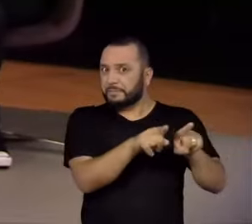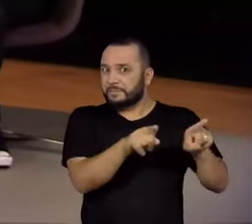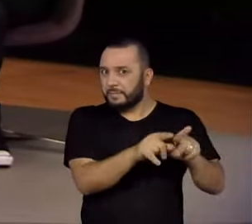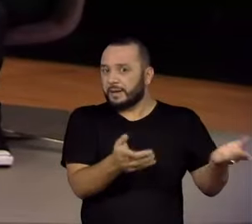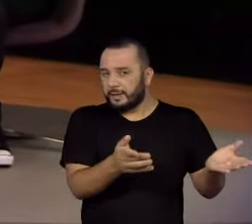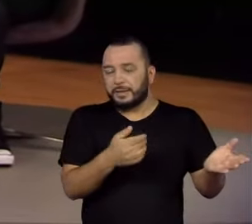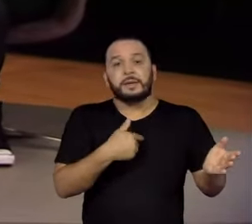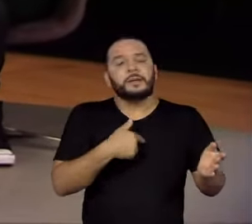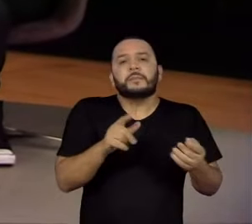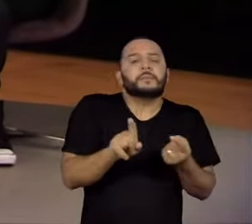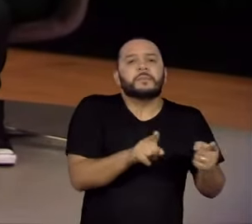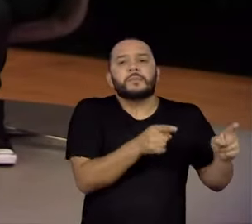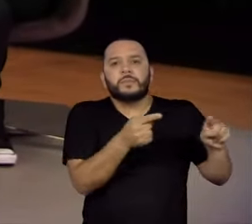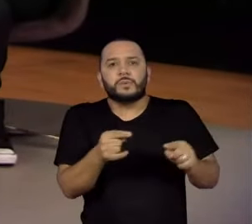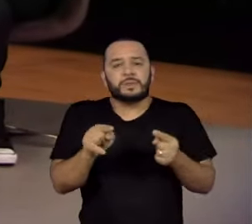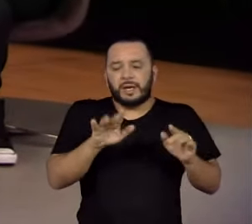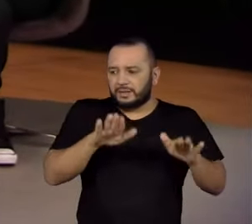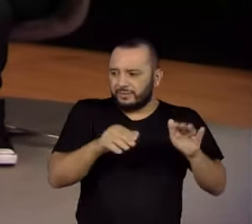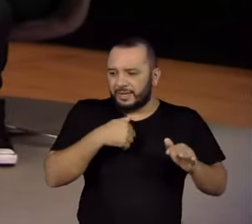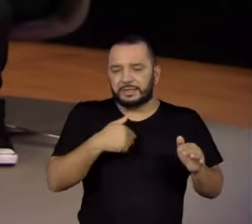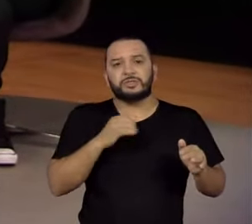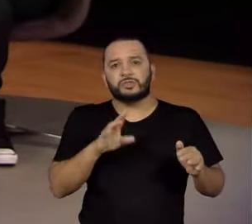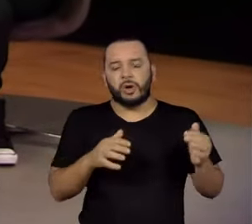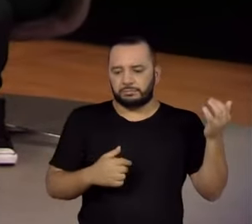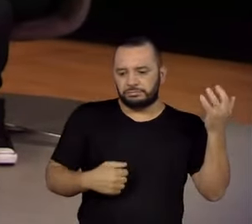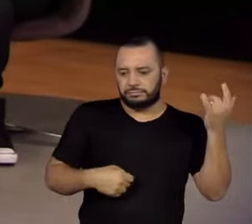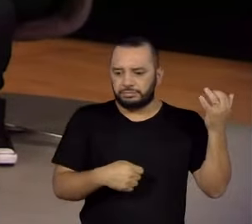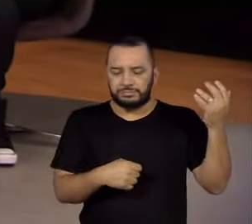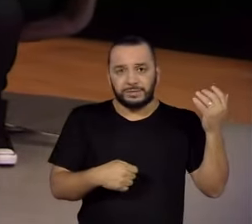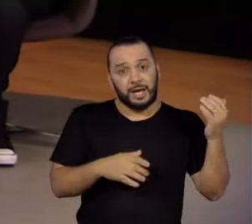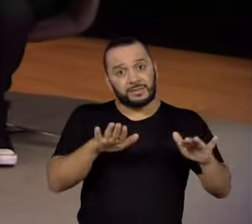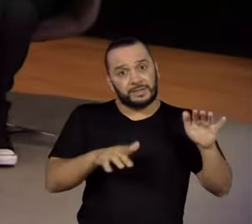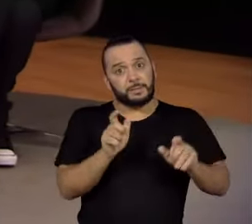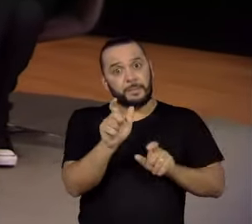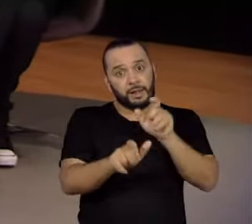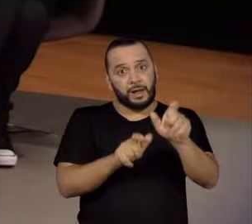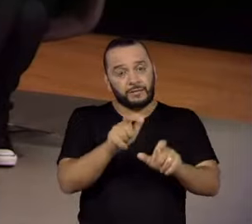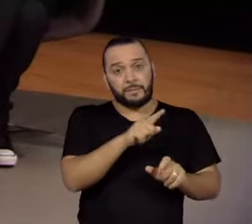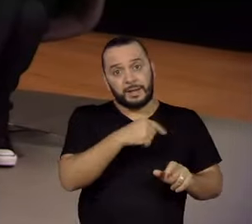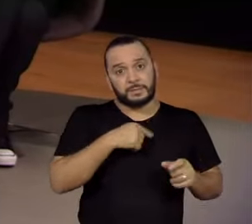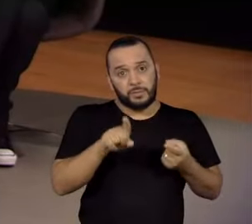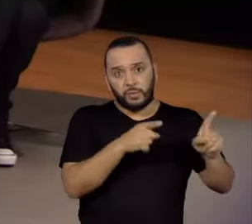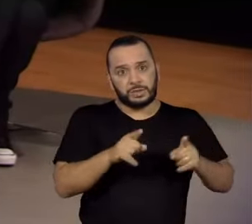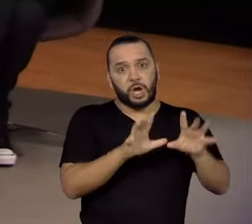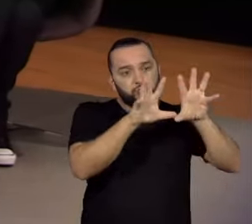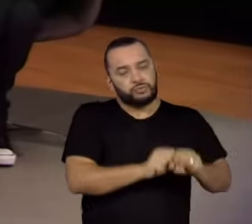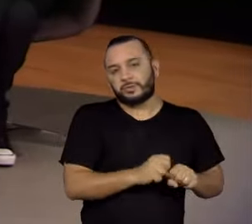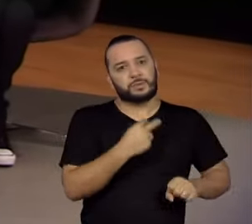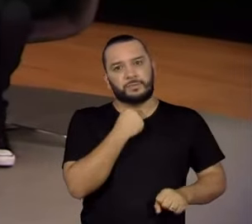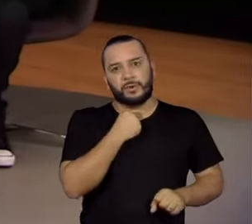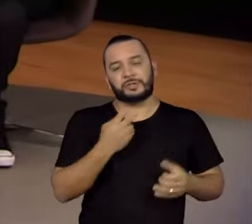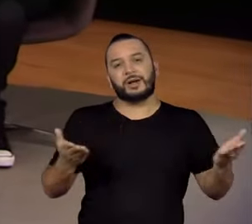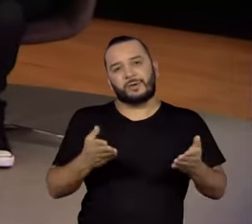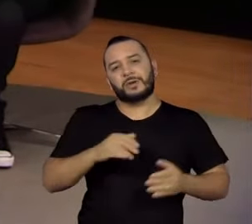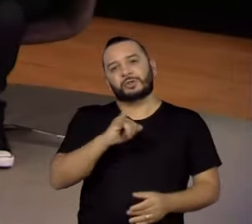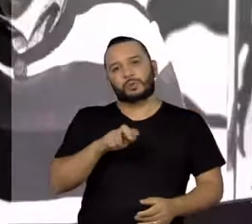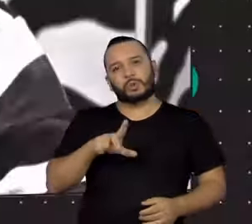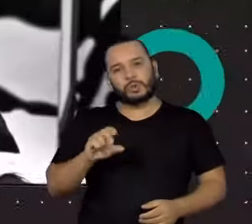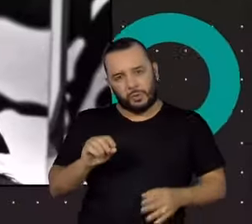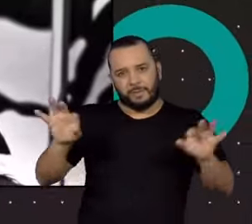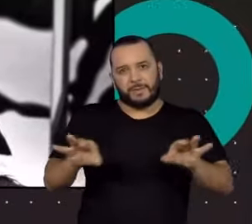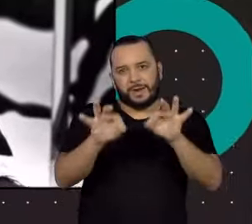dizer em palavras, mas não pode permanecer em silêncio. Senhoras e senhores, no Persona de hoje, Maestro Júlio Medalha.